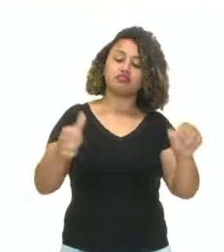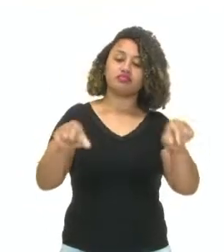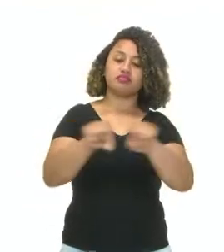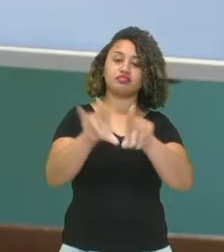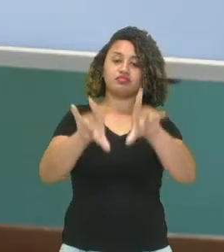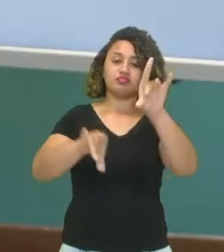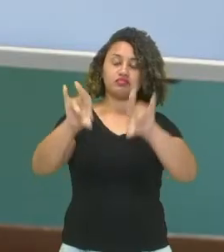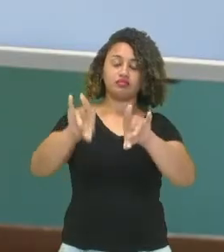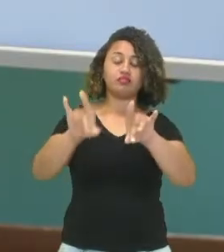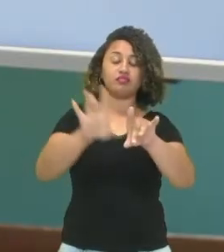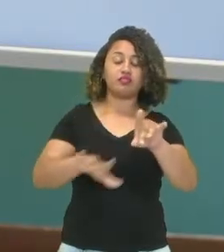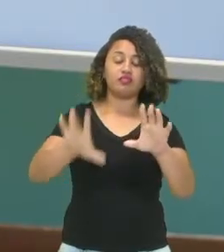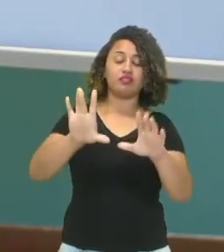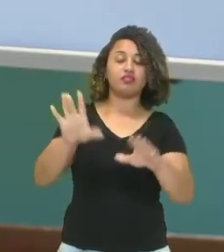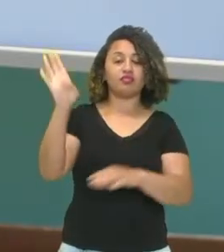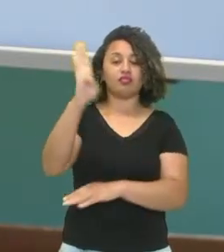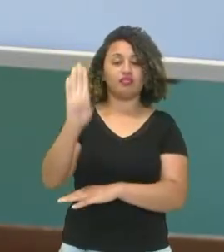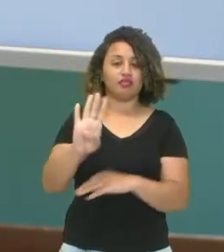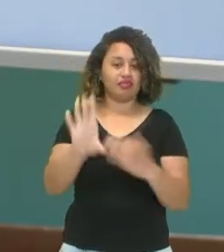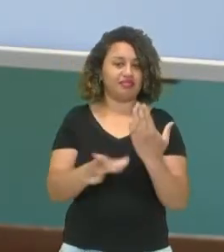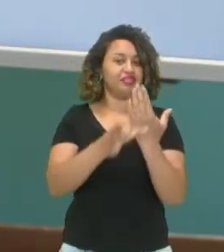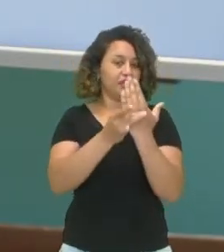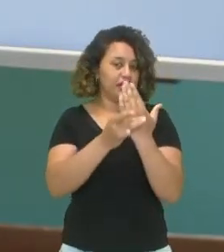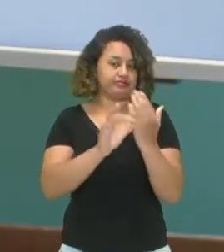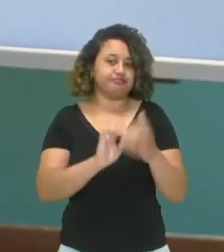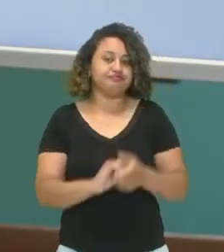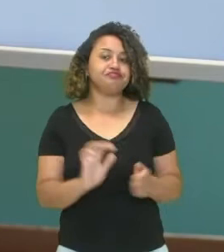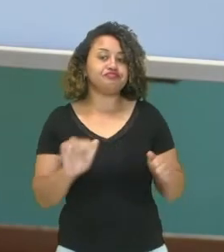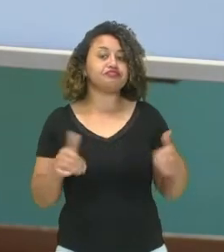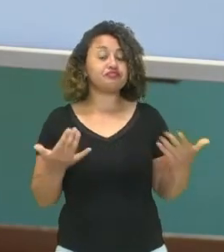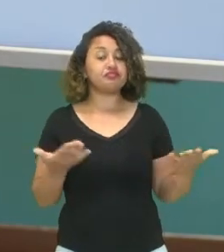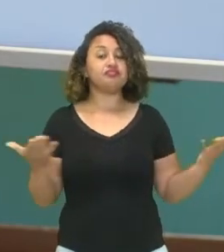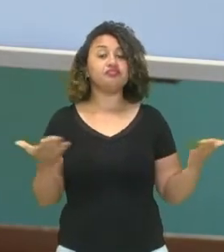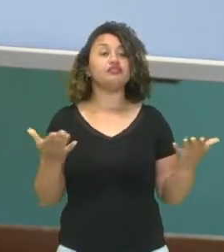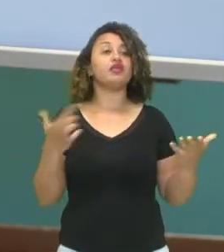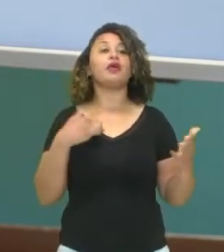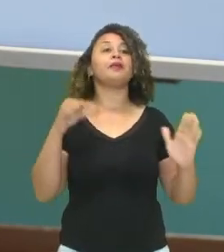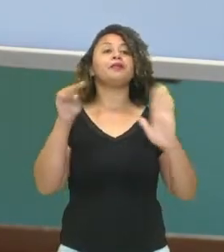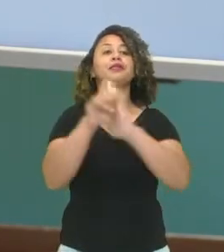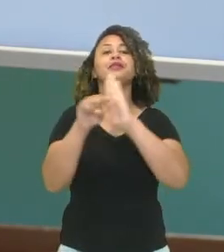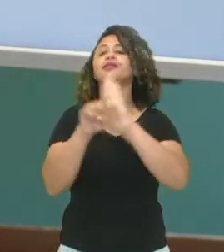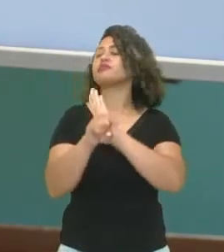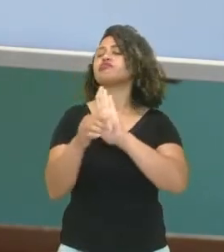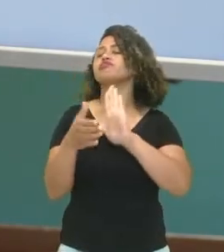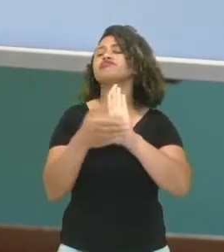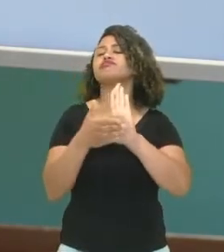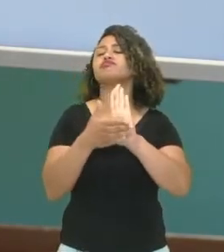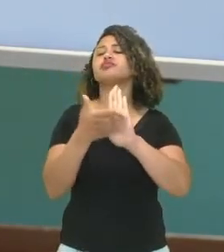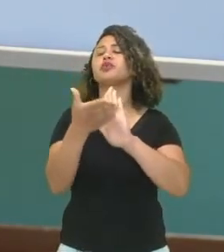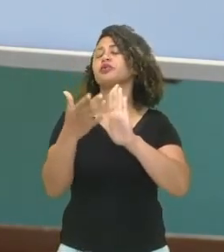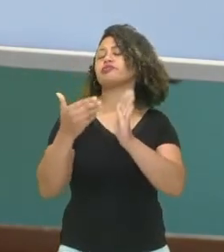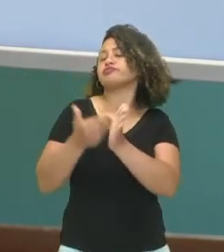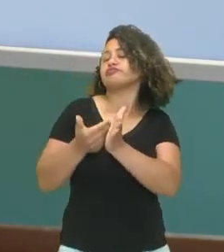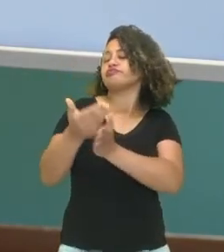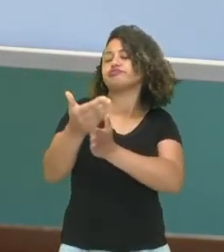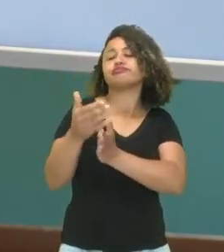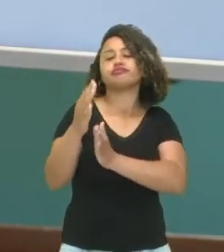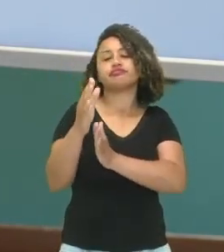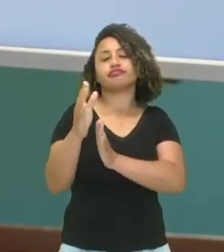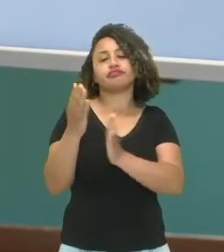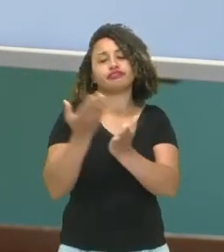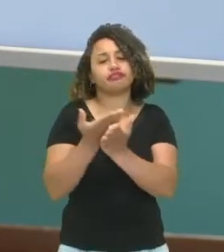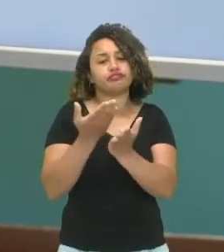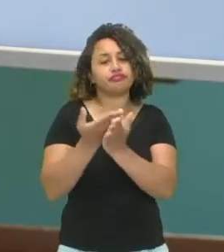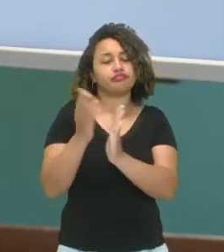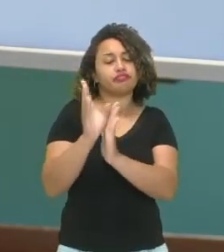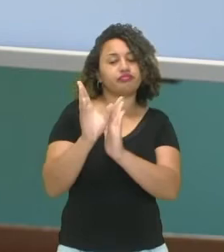brasileira do realismo, ok? Então, vamos às nossas perguntas propositivas para a gente começar, né, já colocar